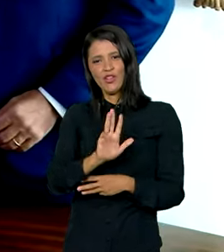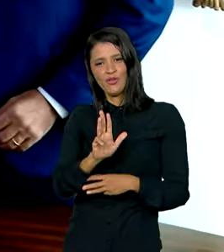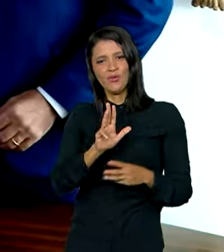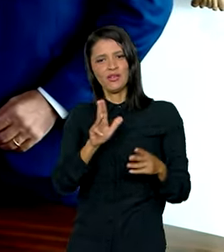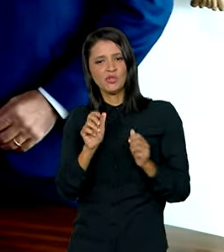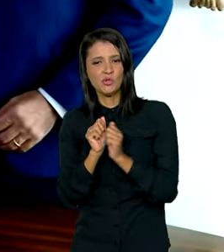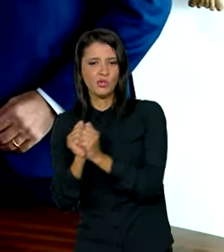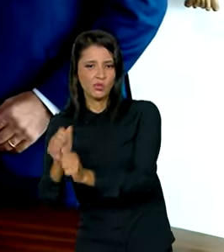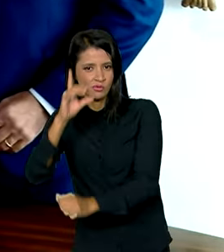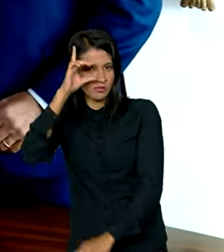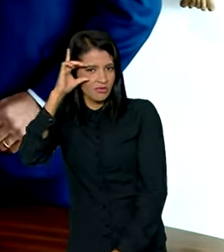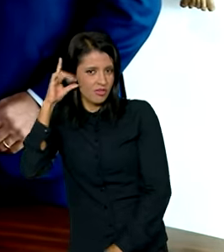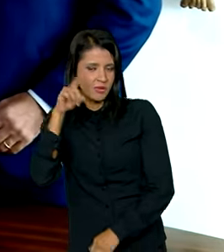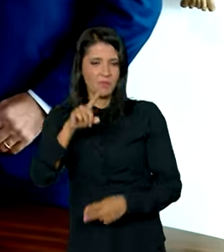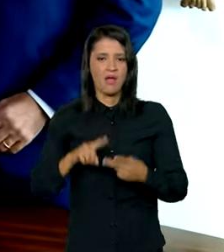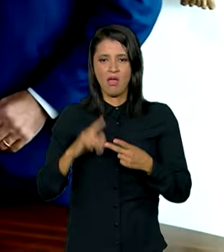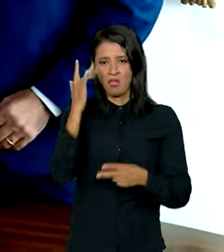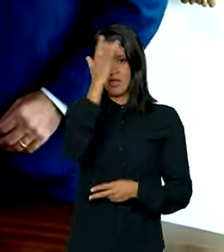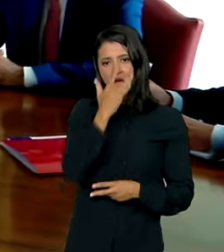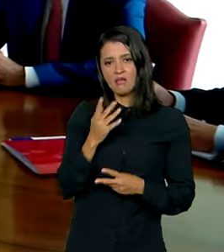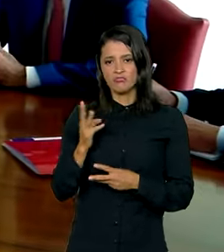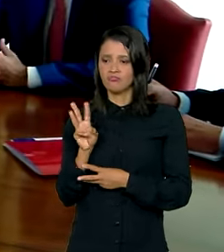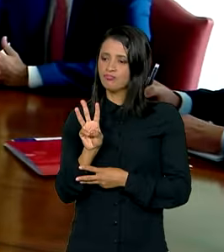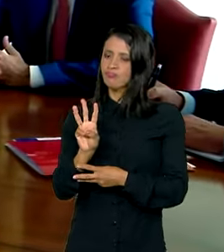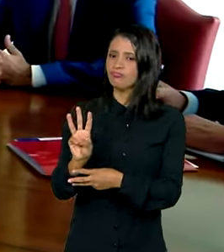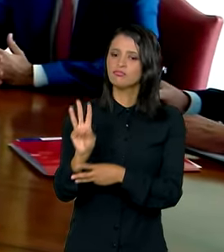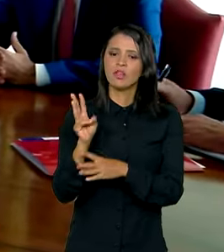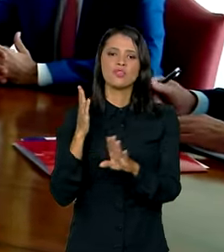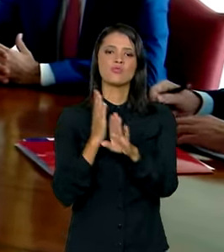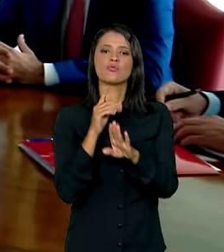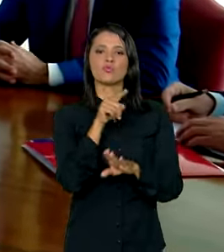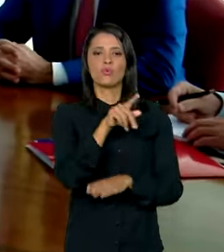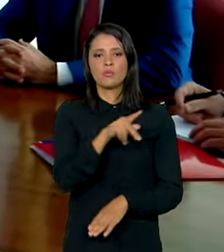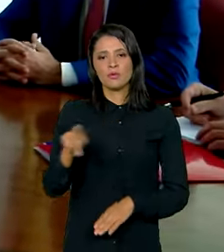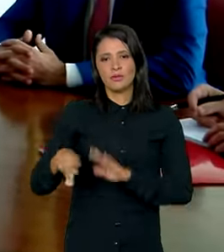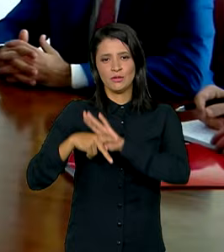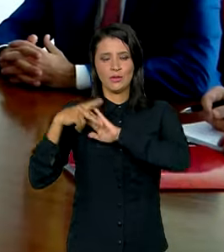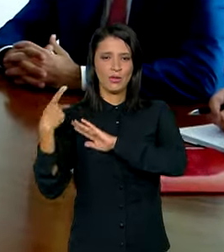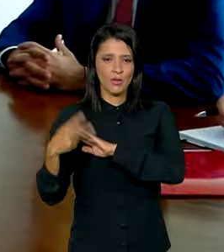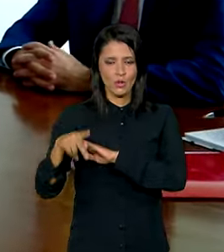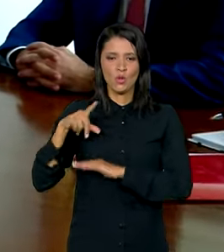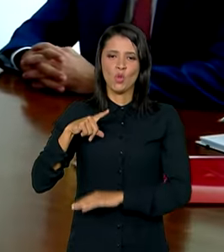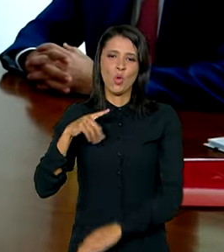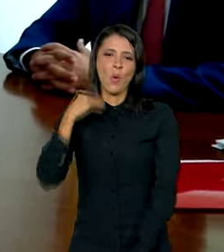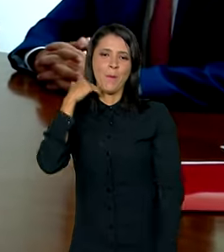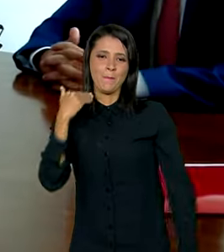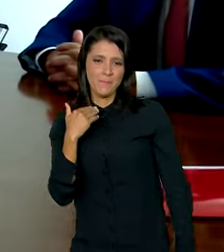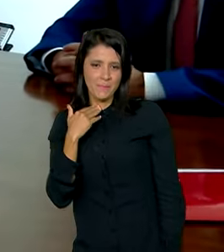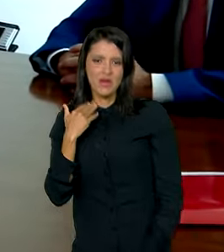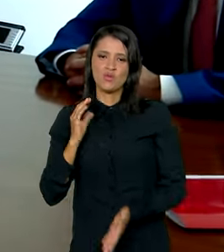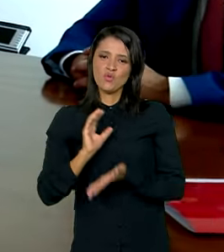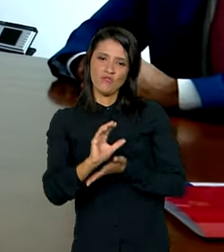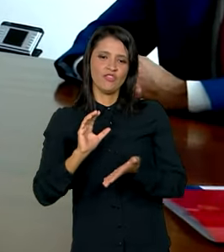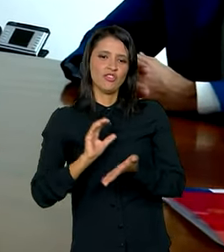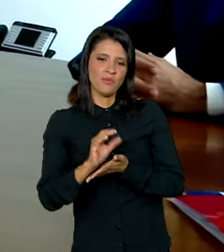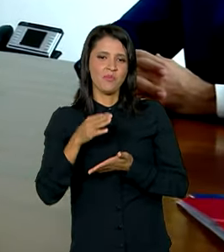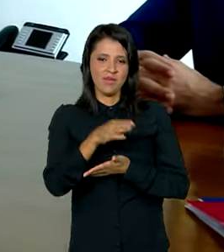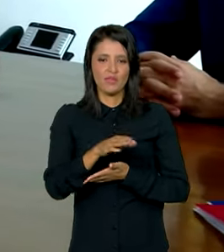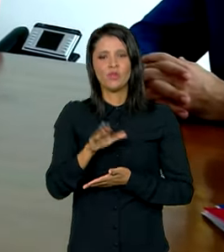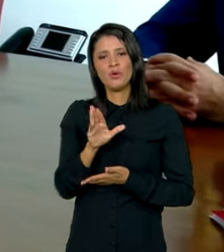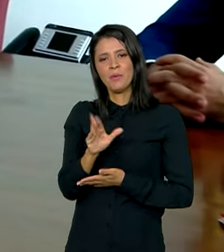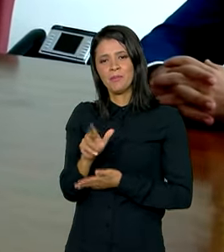de Dilma Rousseff, Fernando Haddad, se reuniu com o presidente do Banco Asiático de Investimento